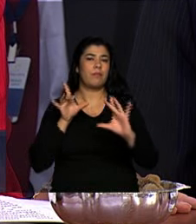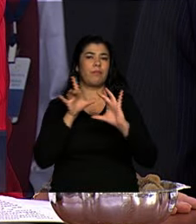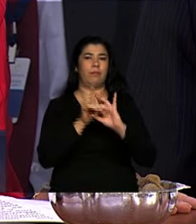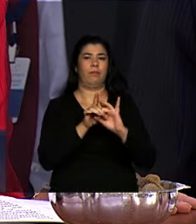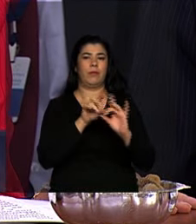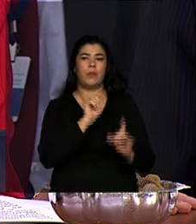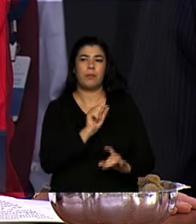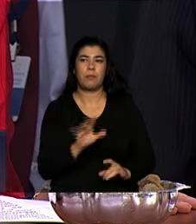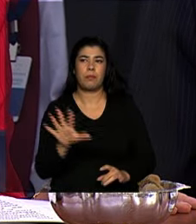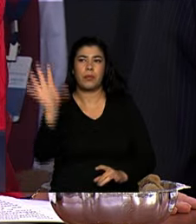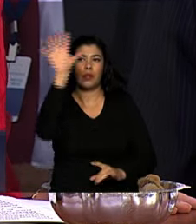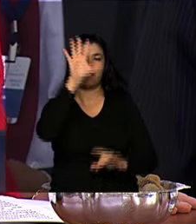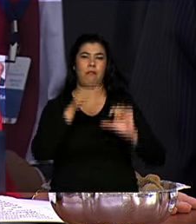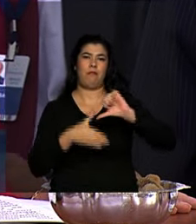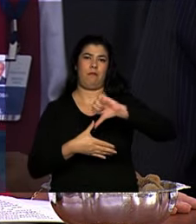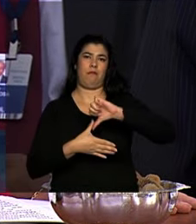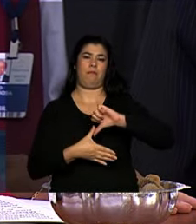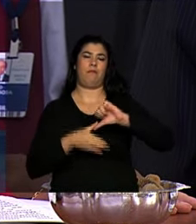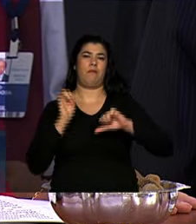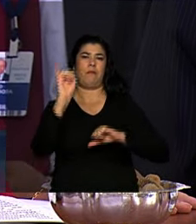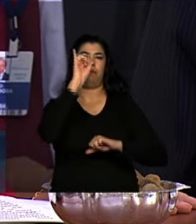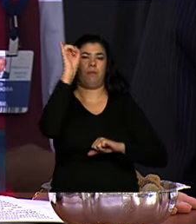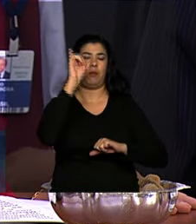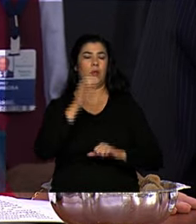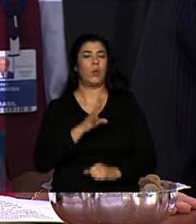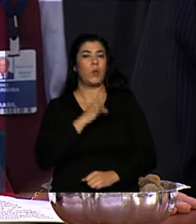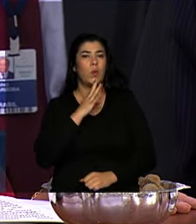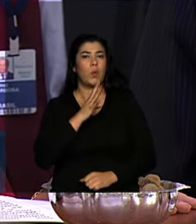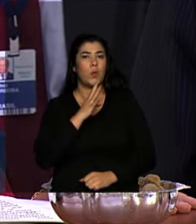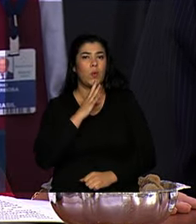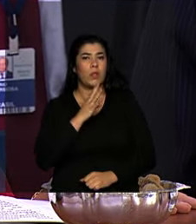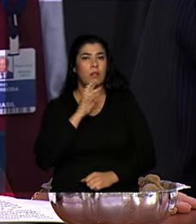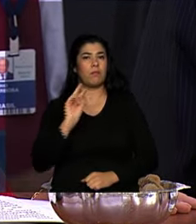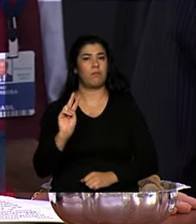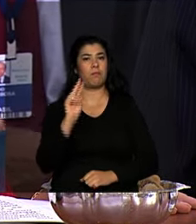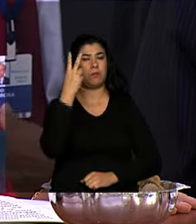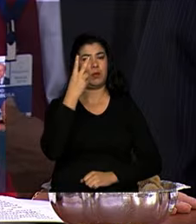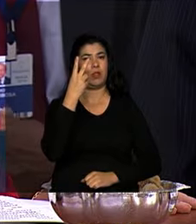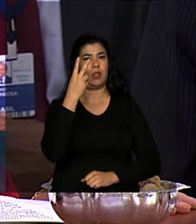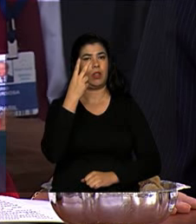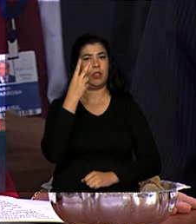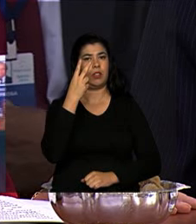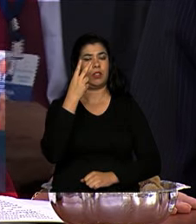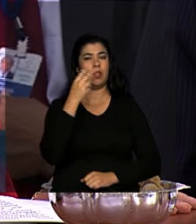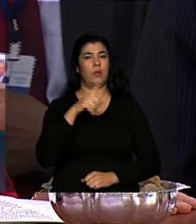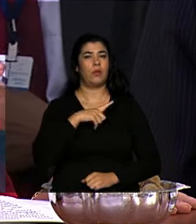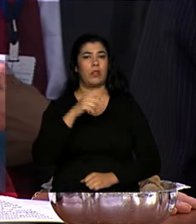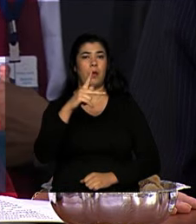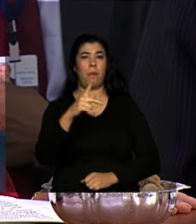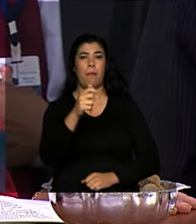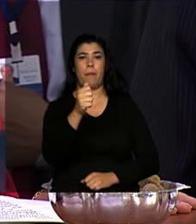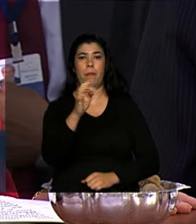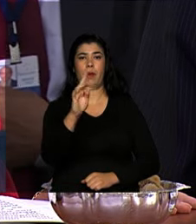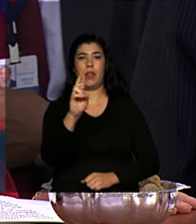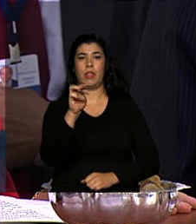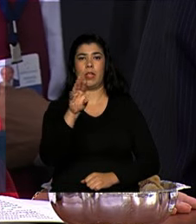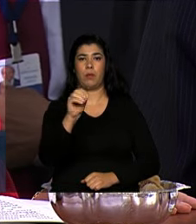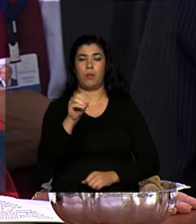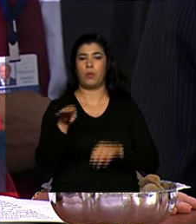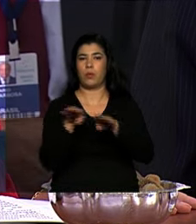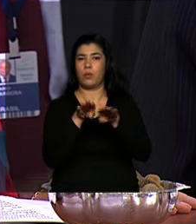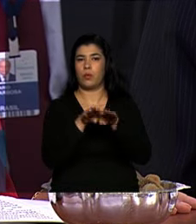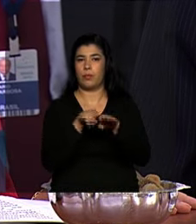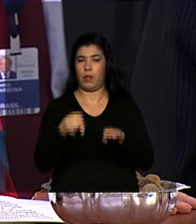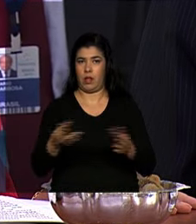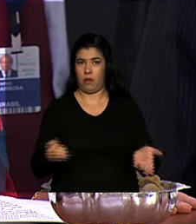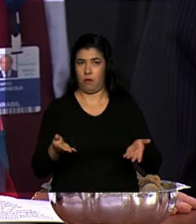também no reconhecimento do patrimônio cultural comum. Este semestre, conferimos o